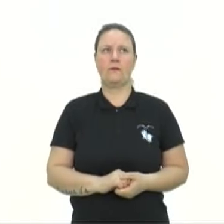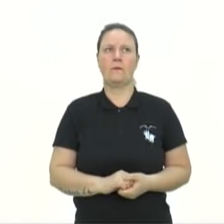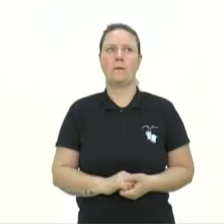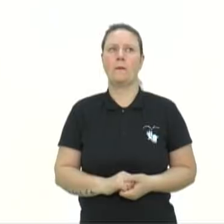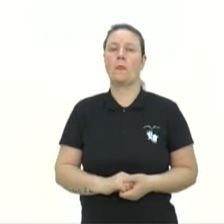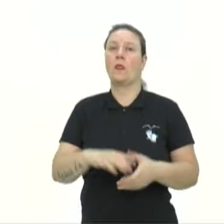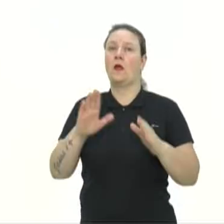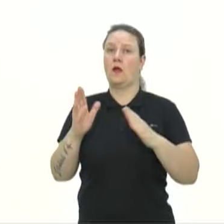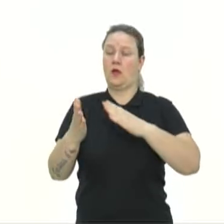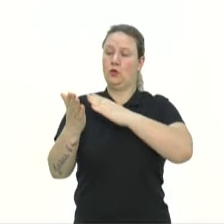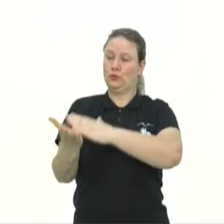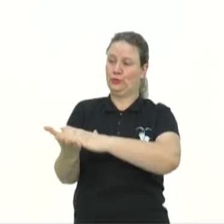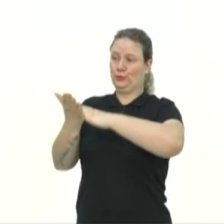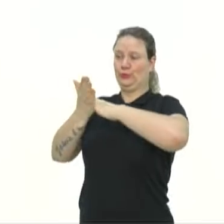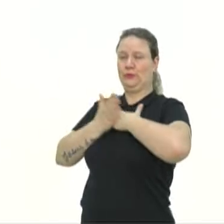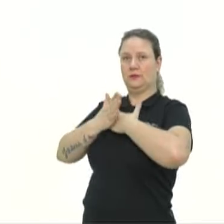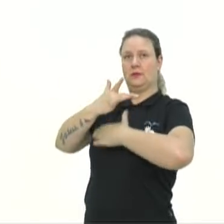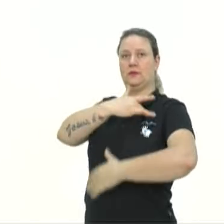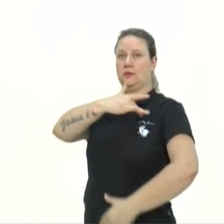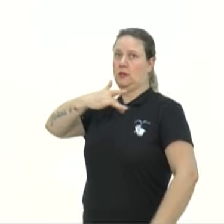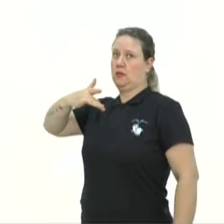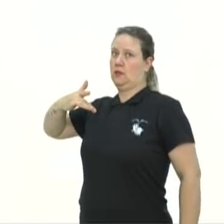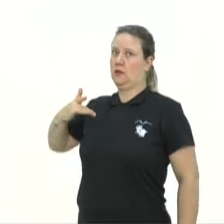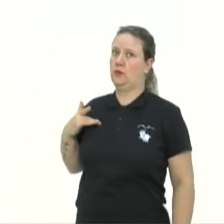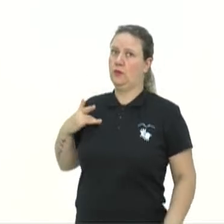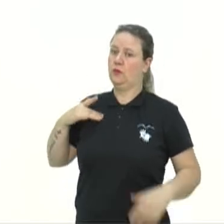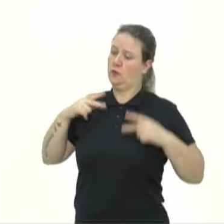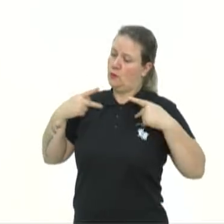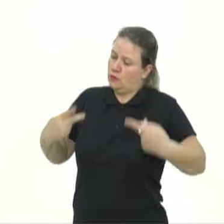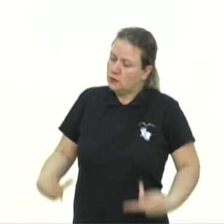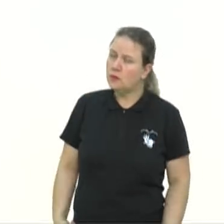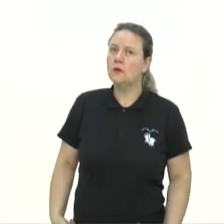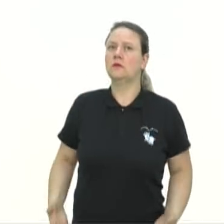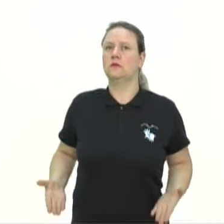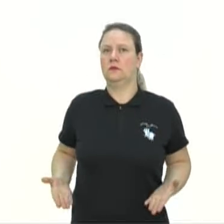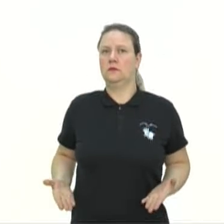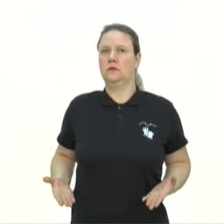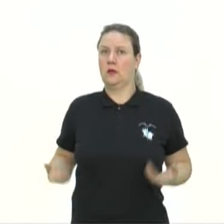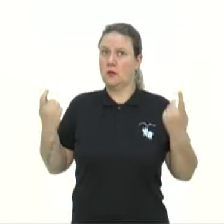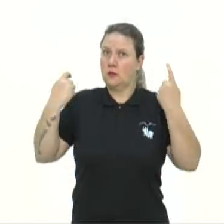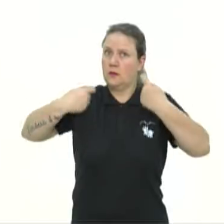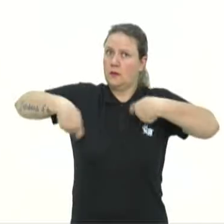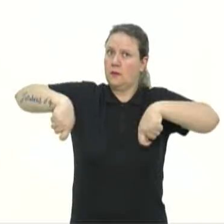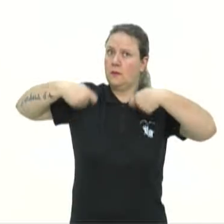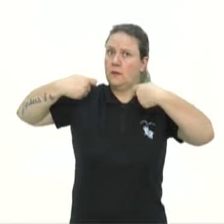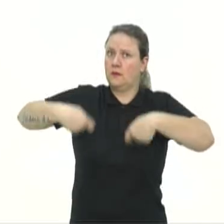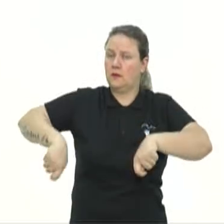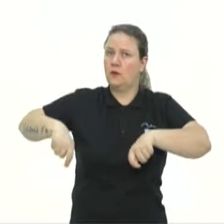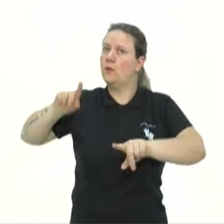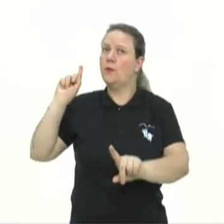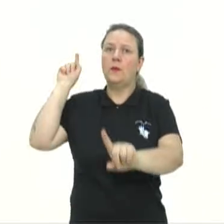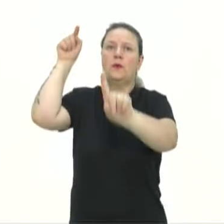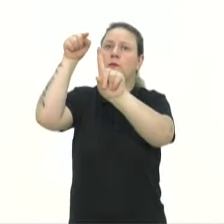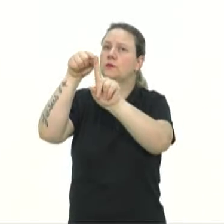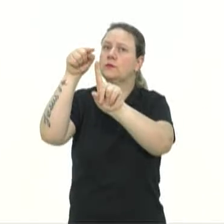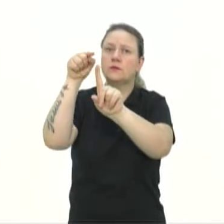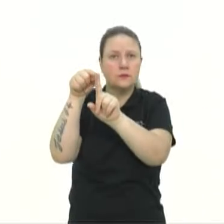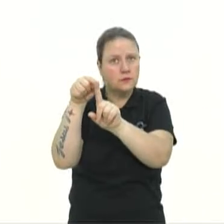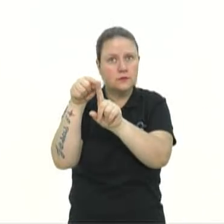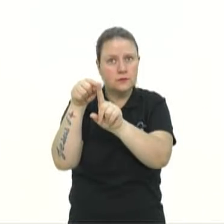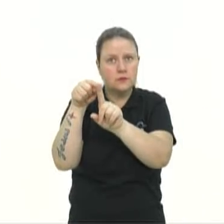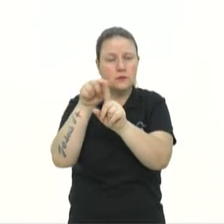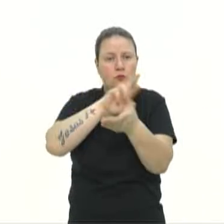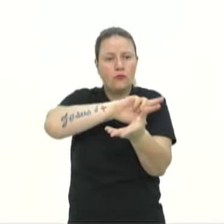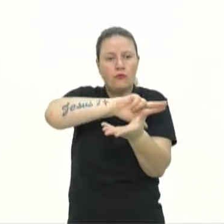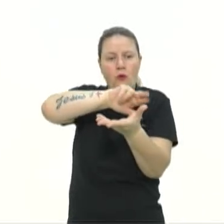de que seja suprida a necessidade de iodo pelas populações, é uma finalidade.